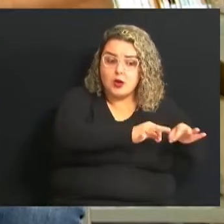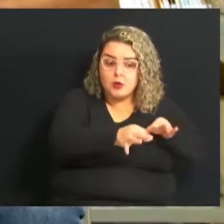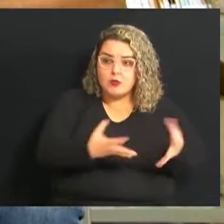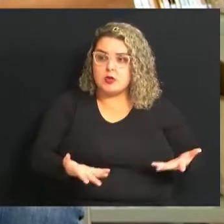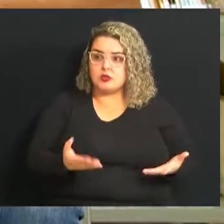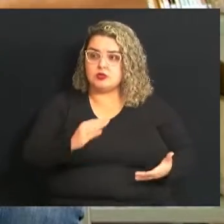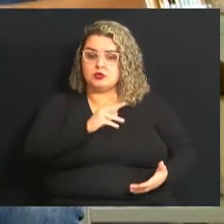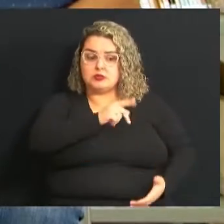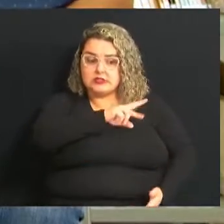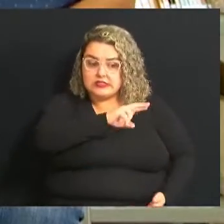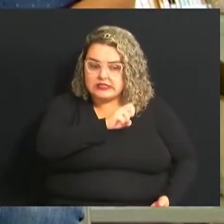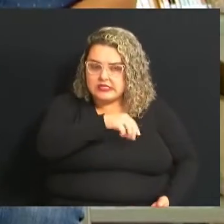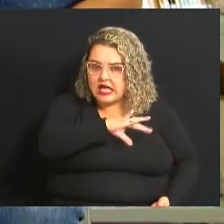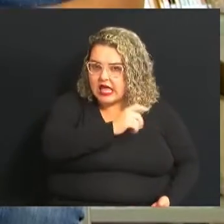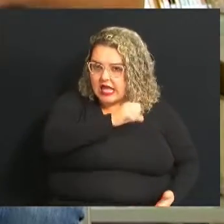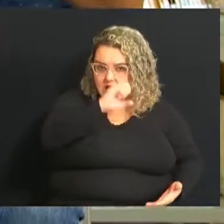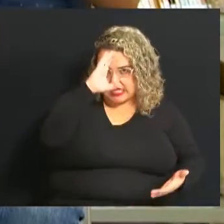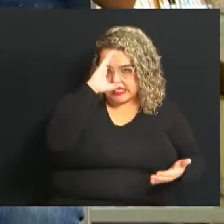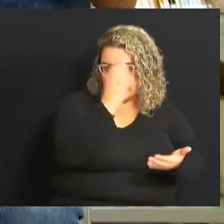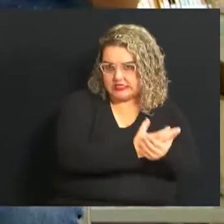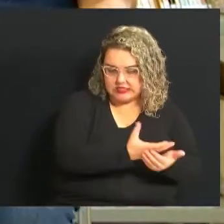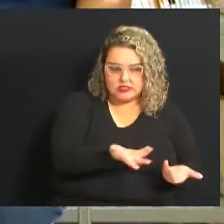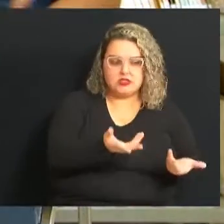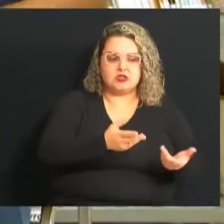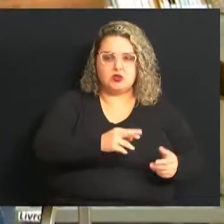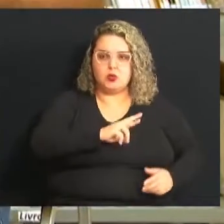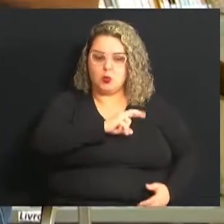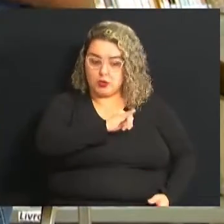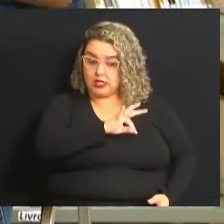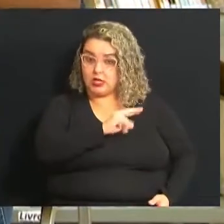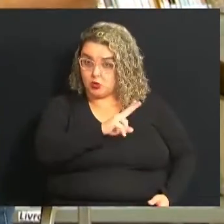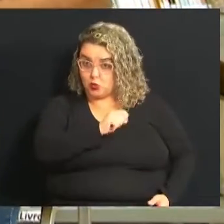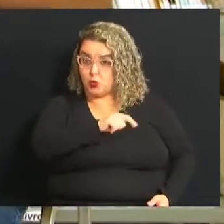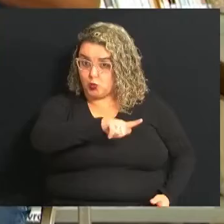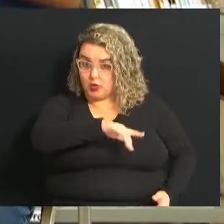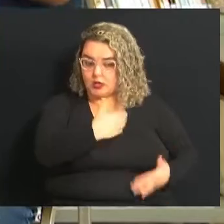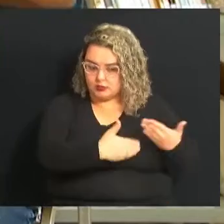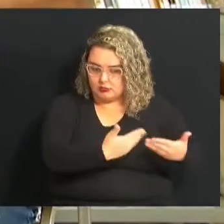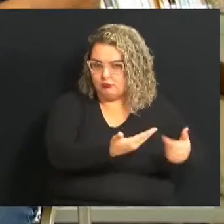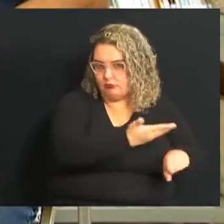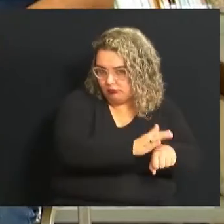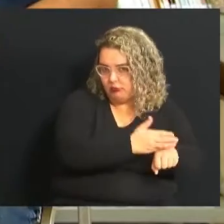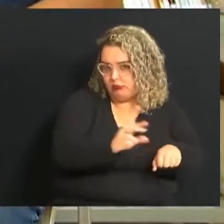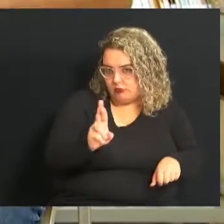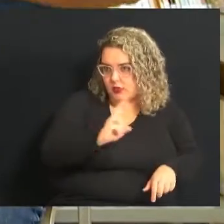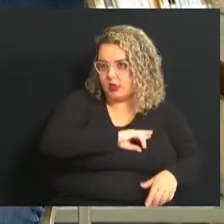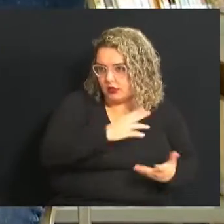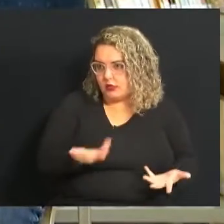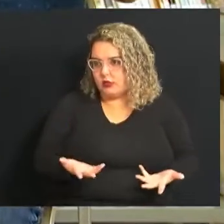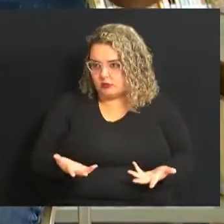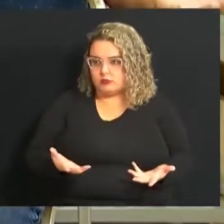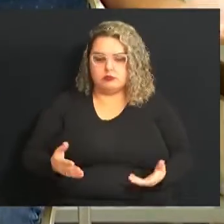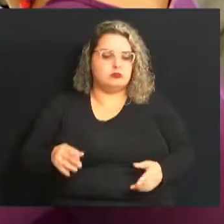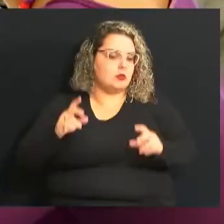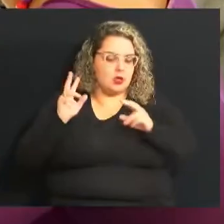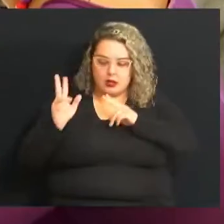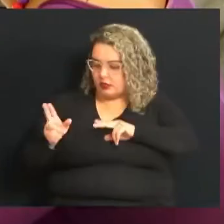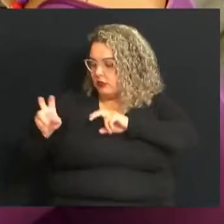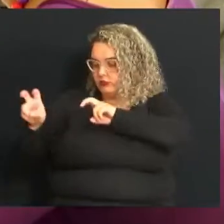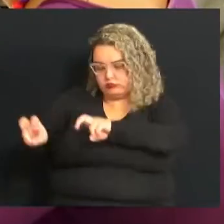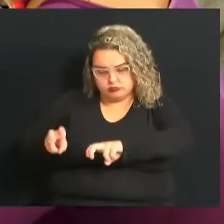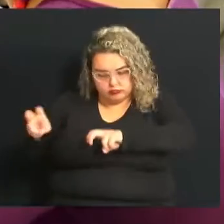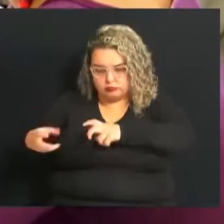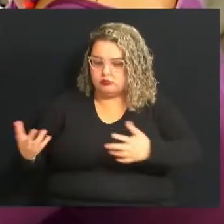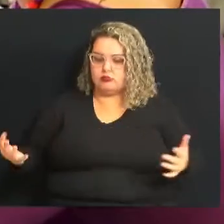seus rituais, né? E a mesma coisa para uma comunidade quilombola, para uma comunidade camponesa, mas também para um